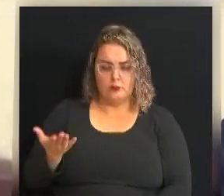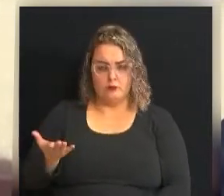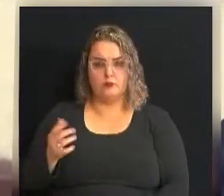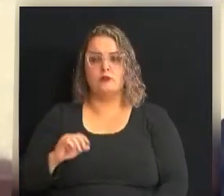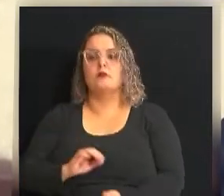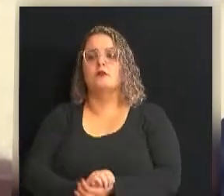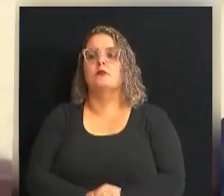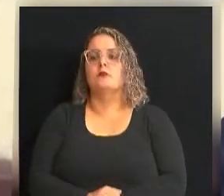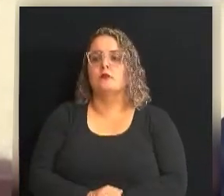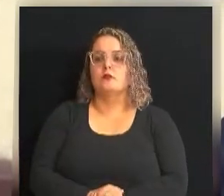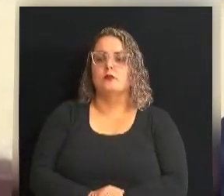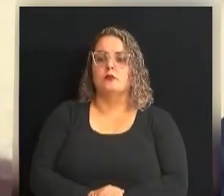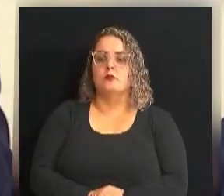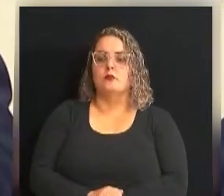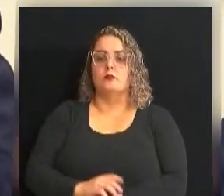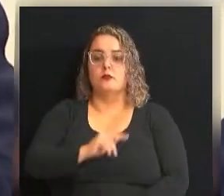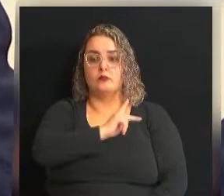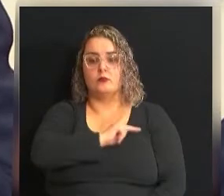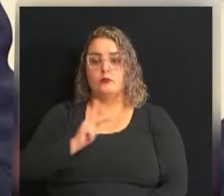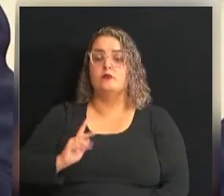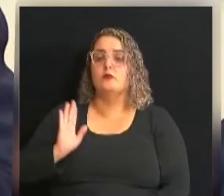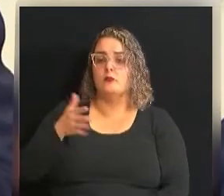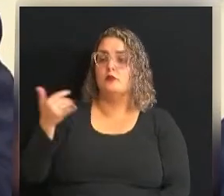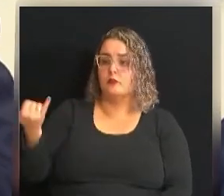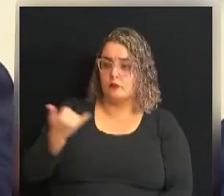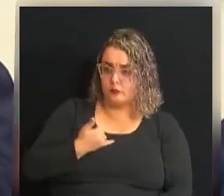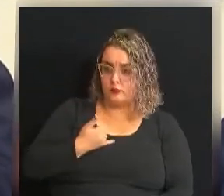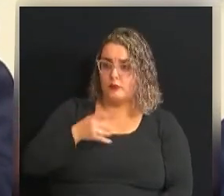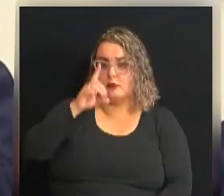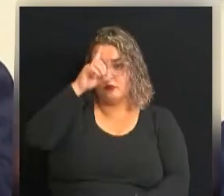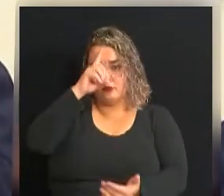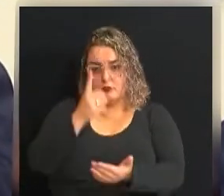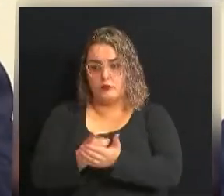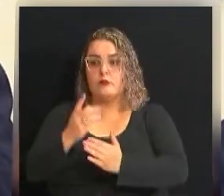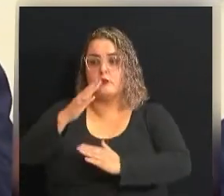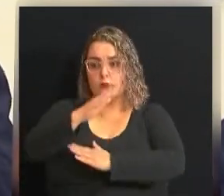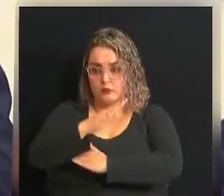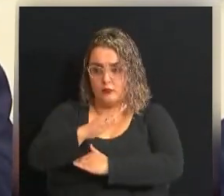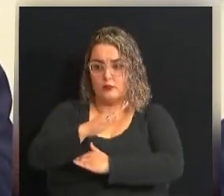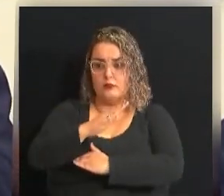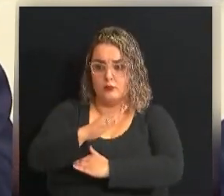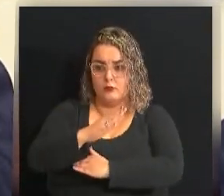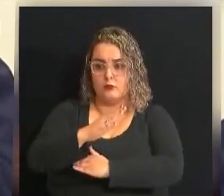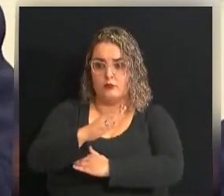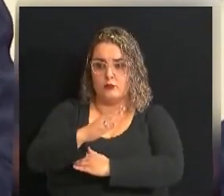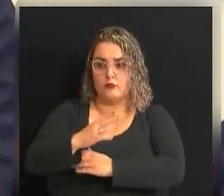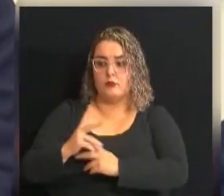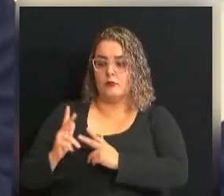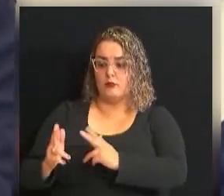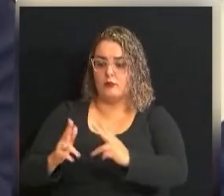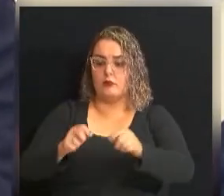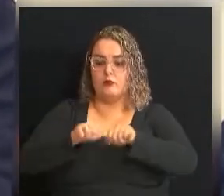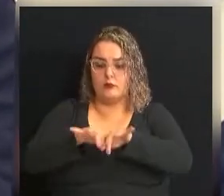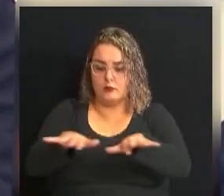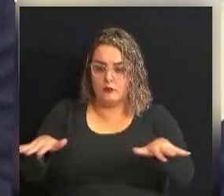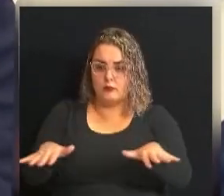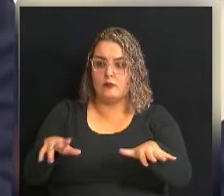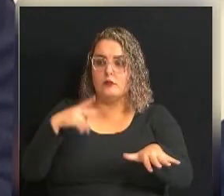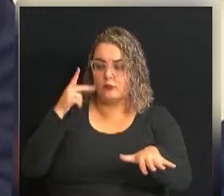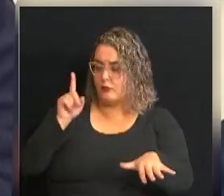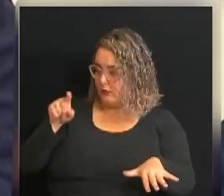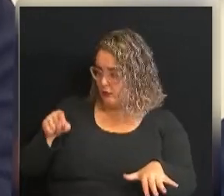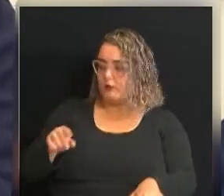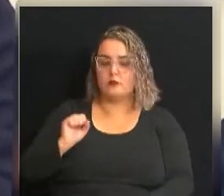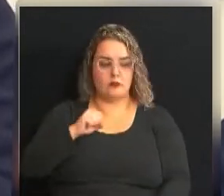isso João e o presidente é me disse que a decisão O que é que circuito vai ser igualmente